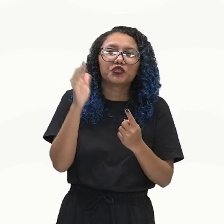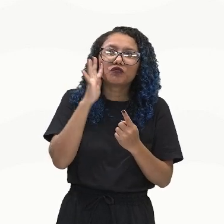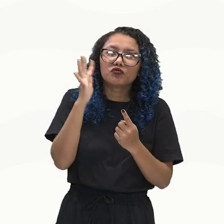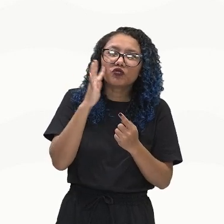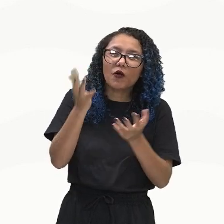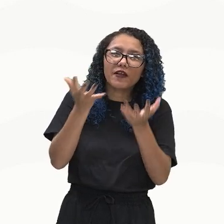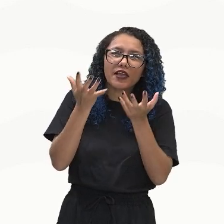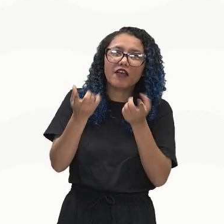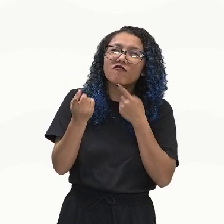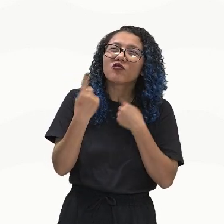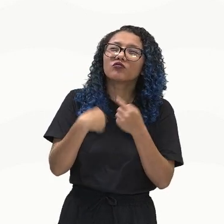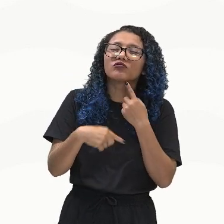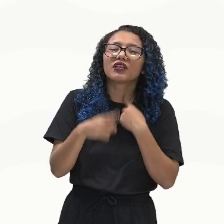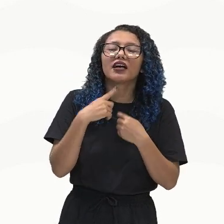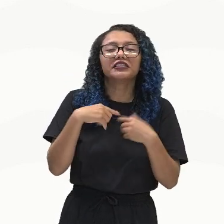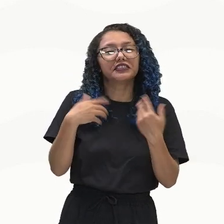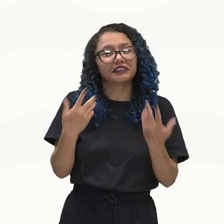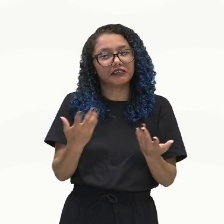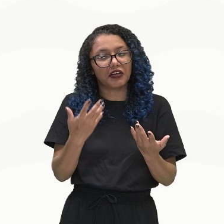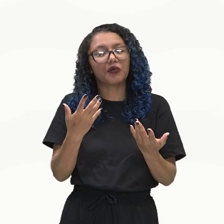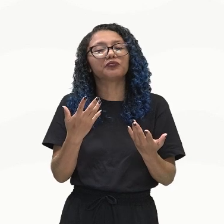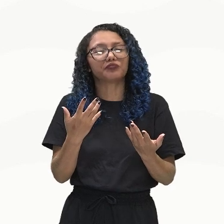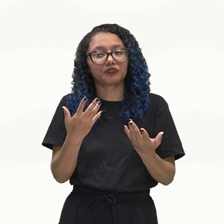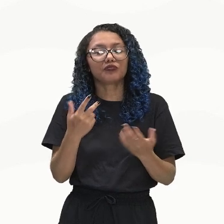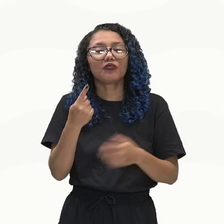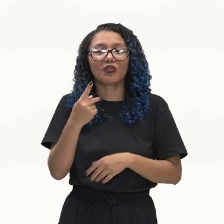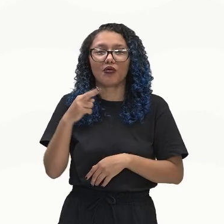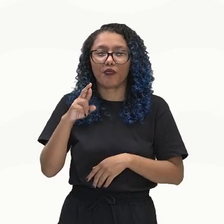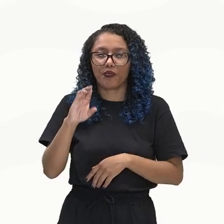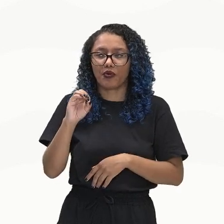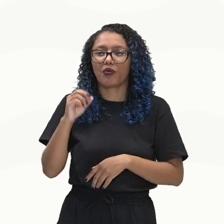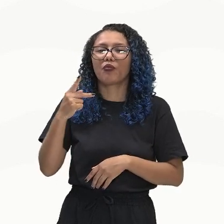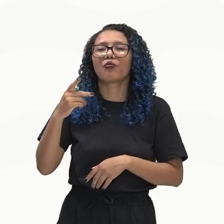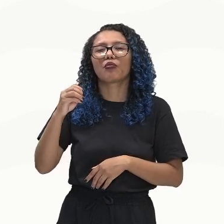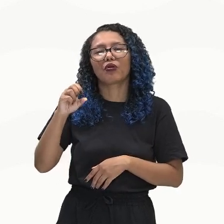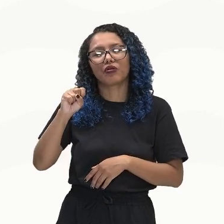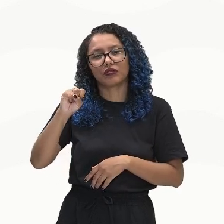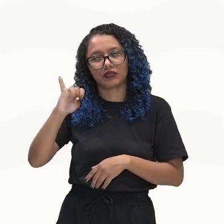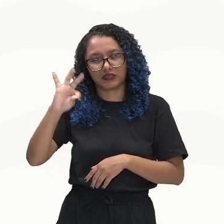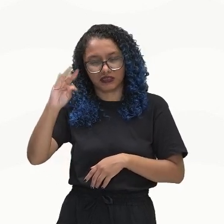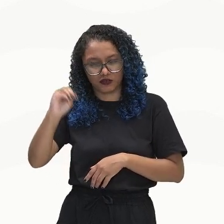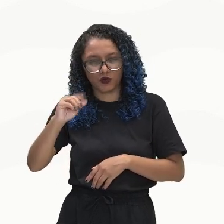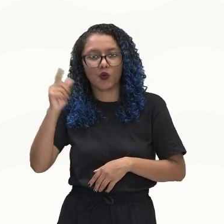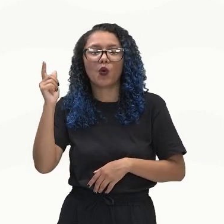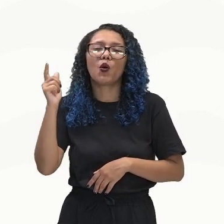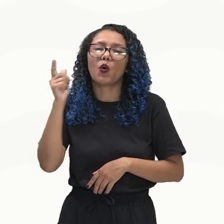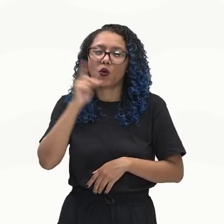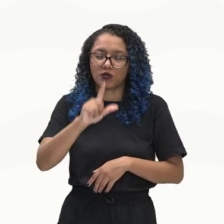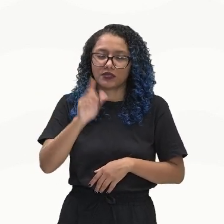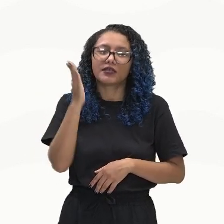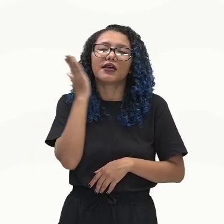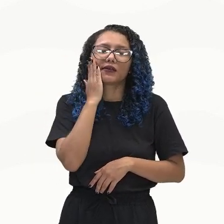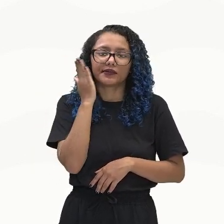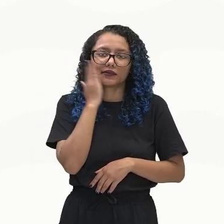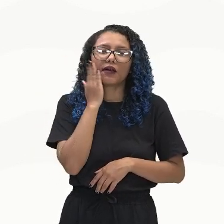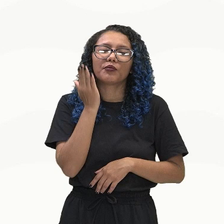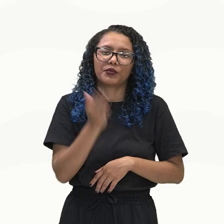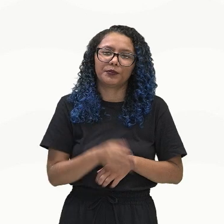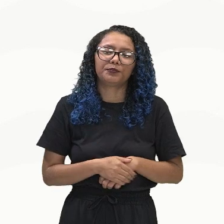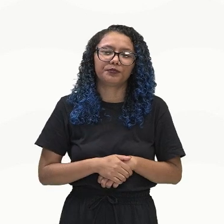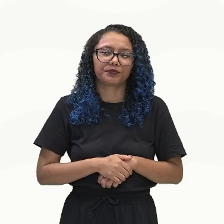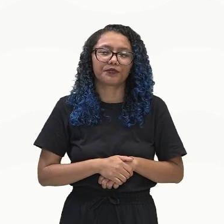do meu propósito, né? Então aqui eu preciso saber